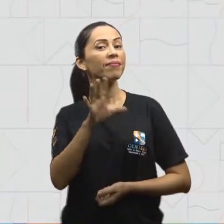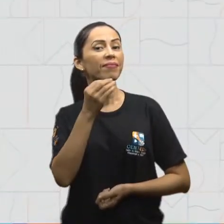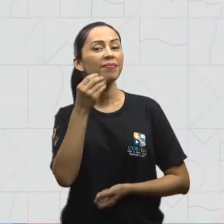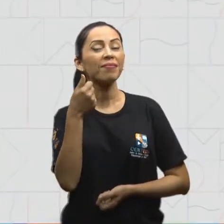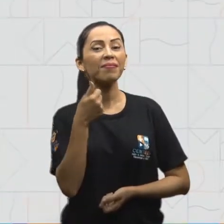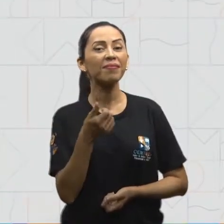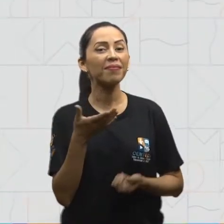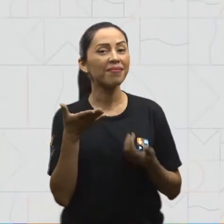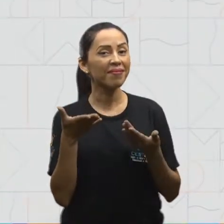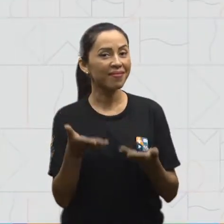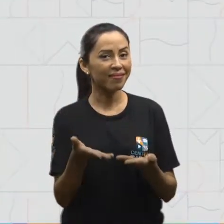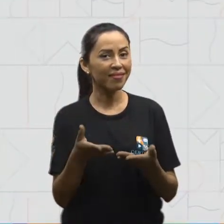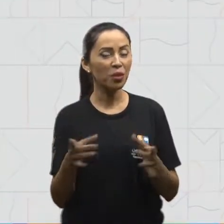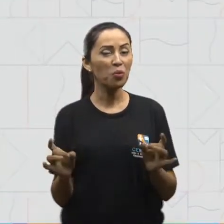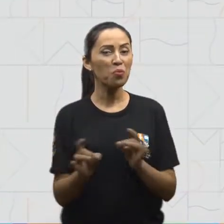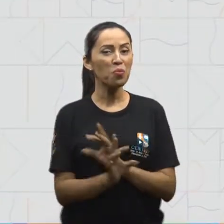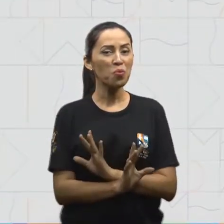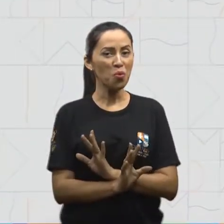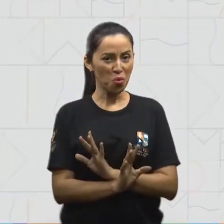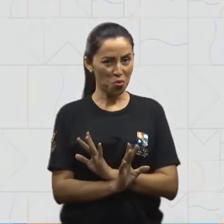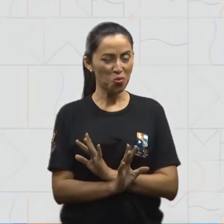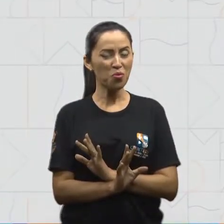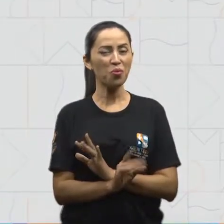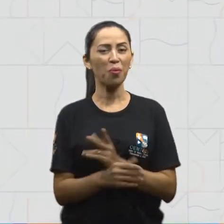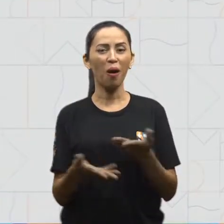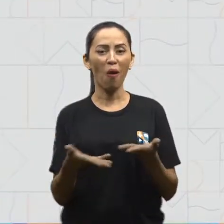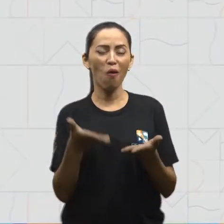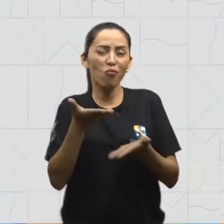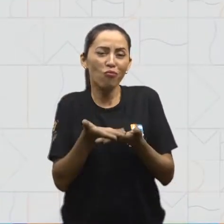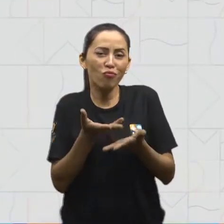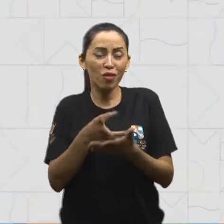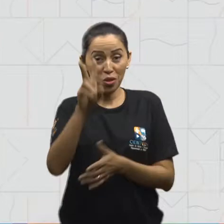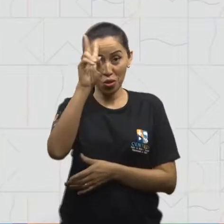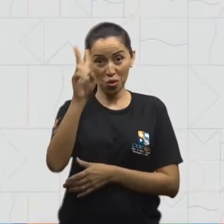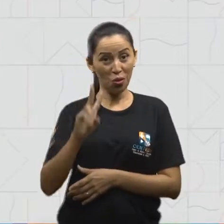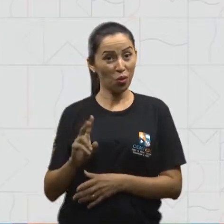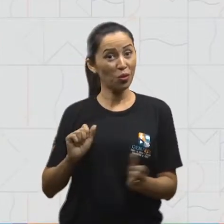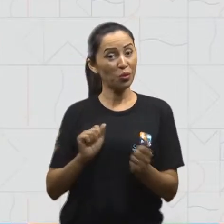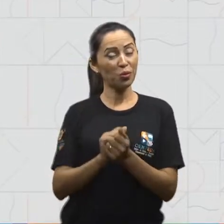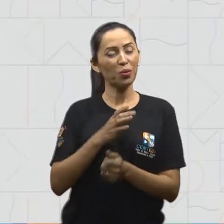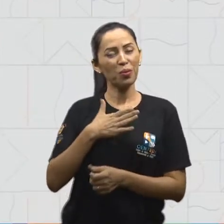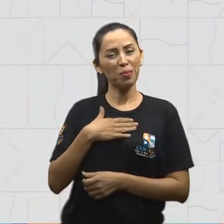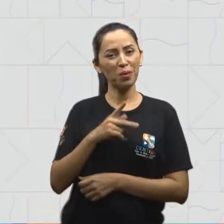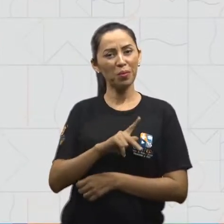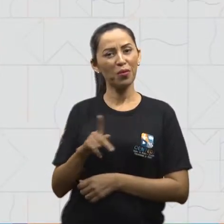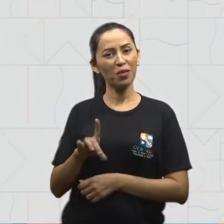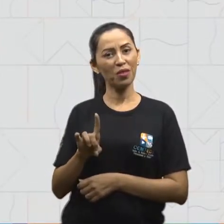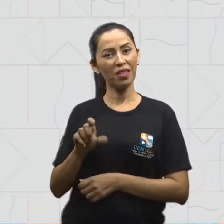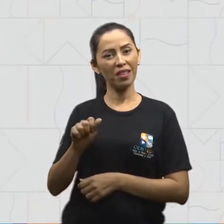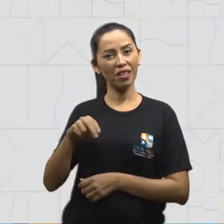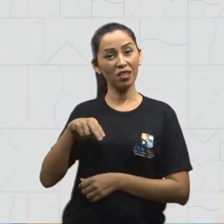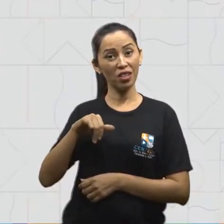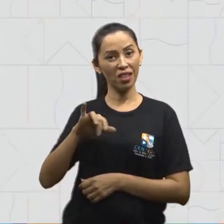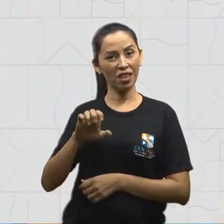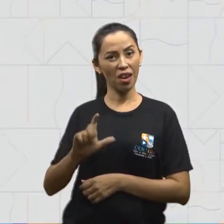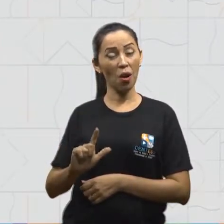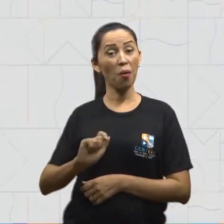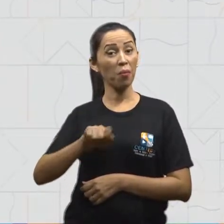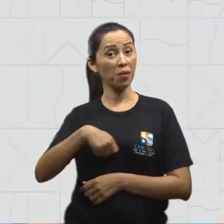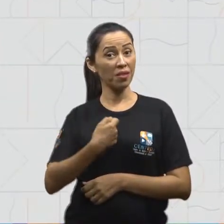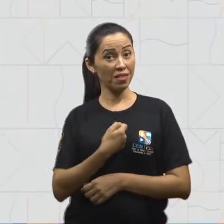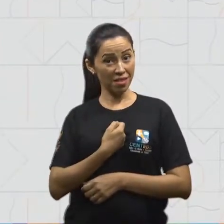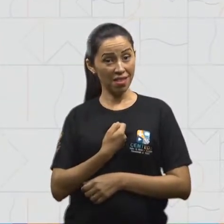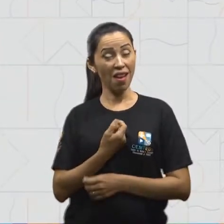Olá, tudo bem com você? Está preparado para mais uma viagem pela nossa história? Comigo, professor Daniel. O meu sinal na